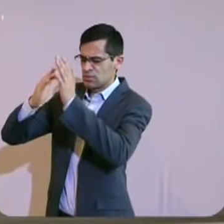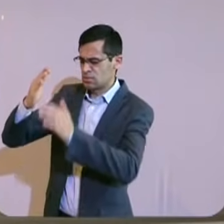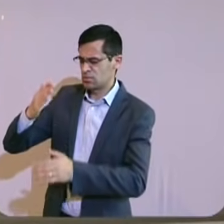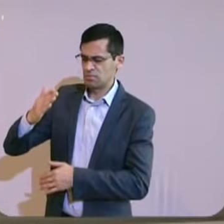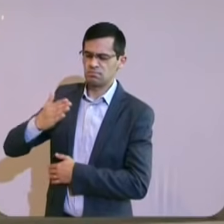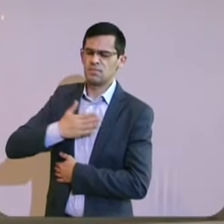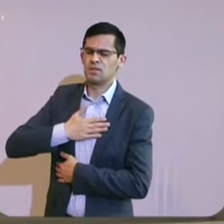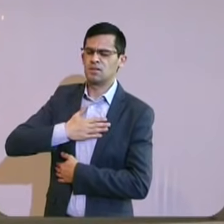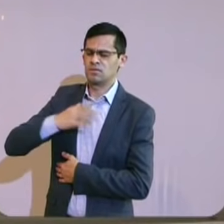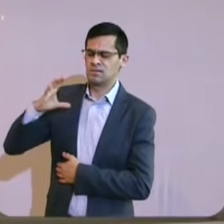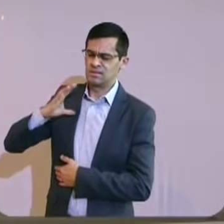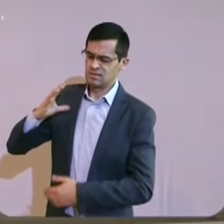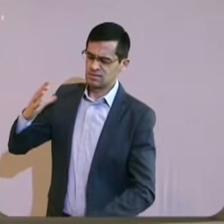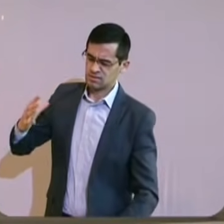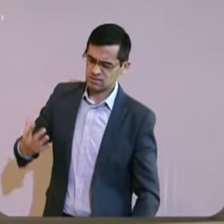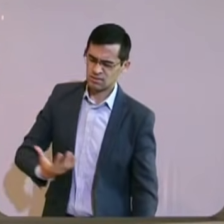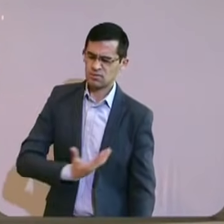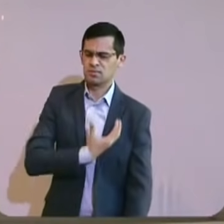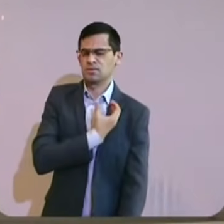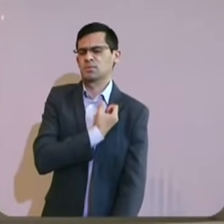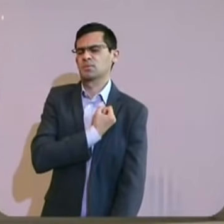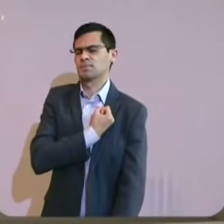meu Salvador.